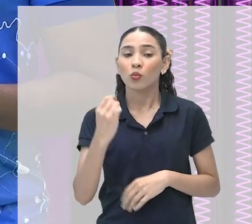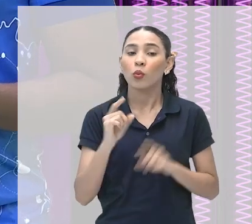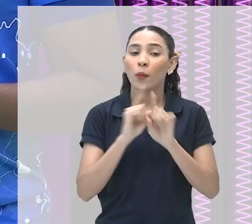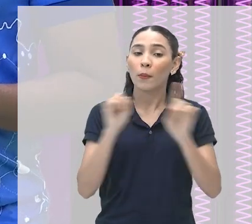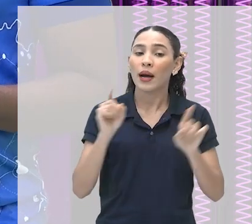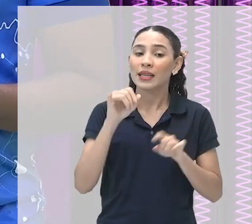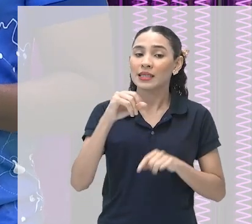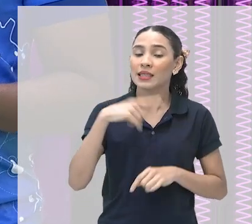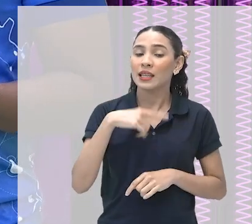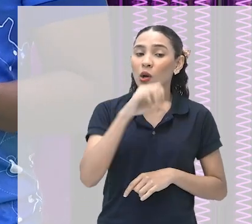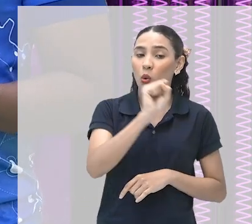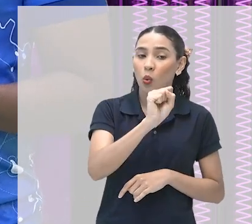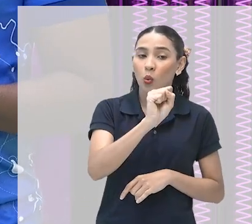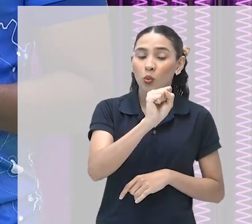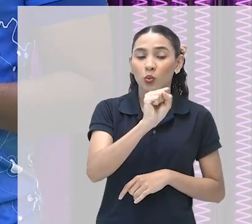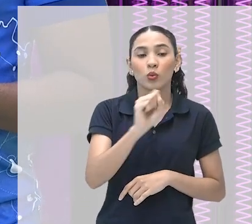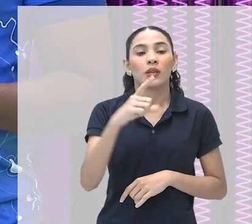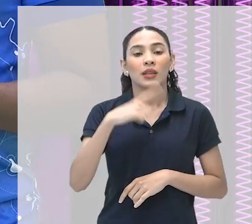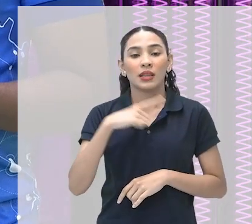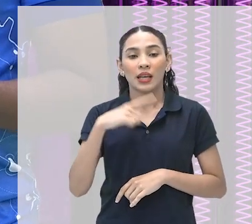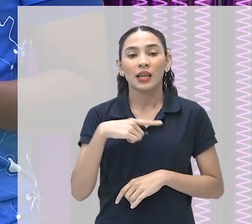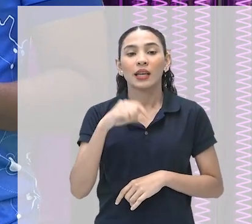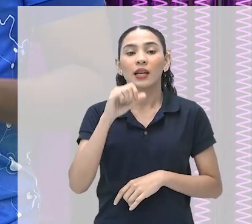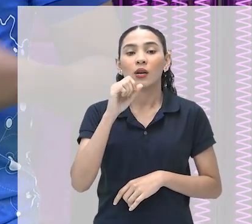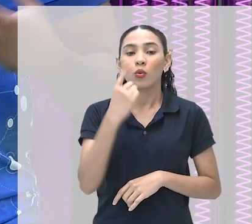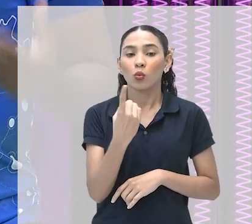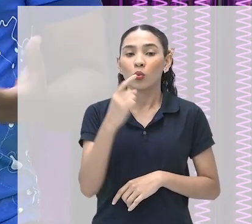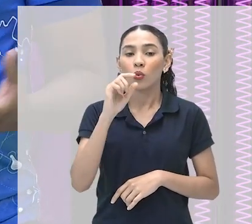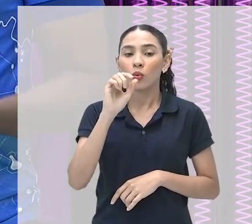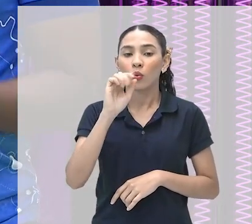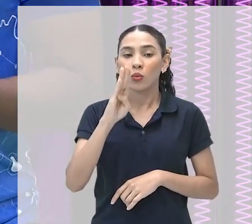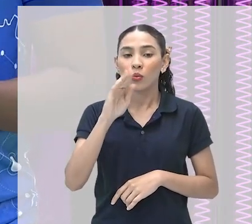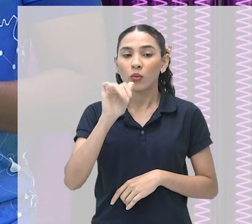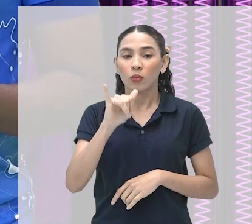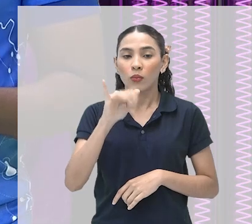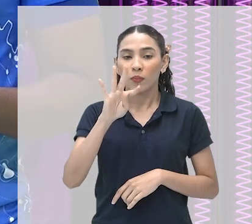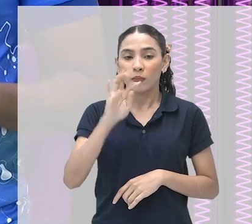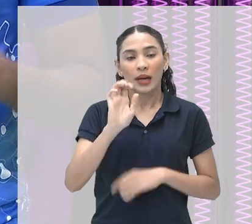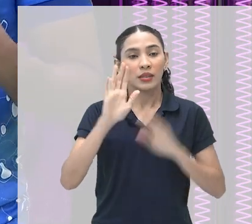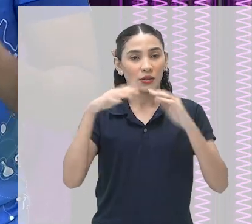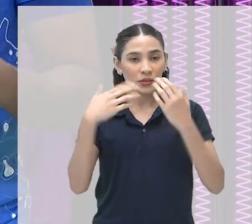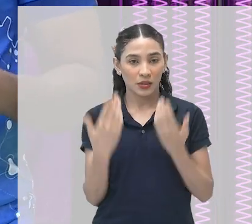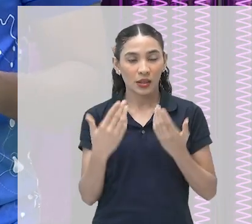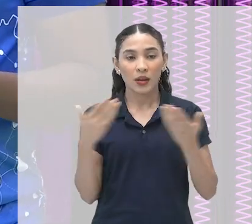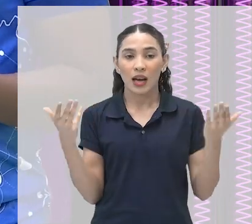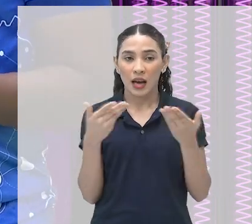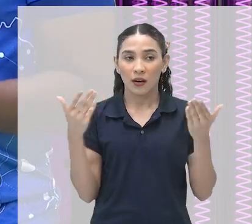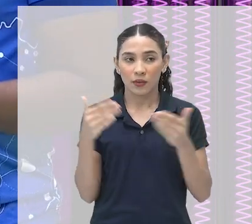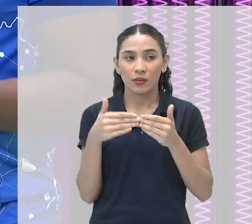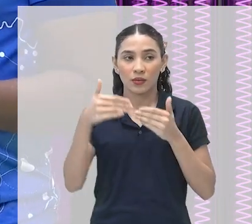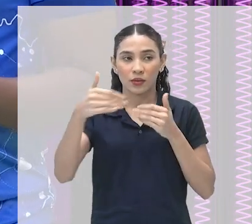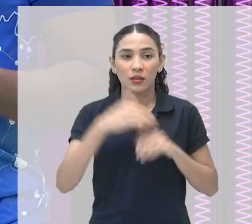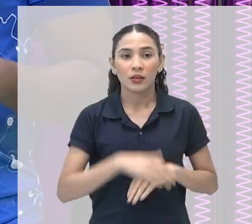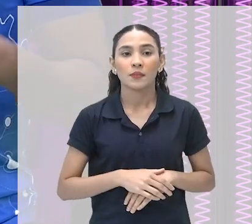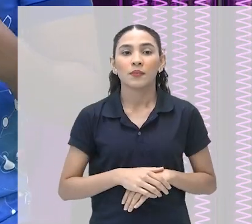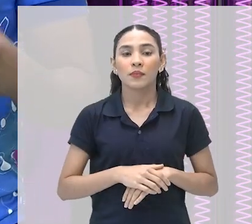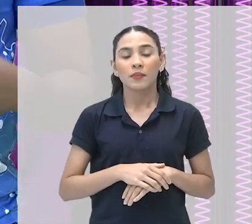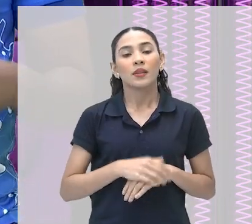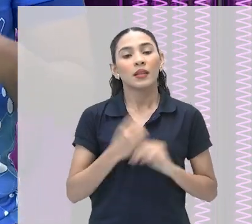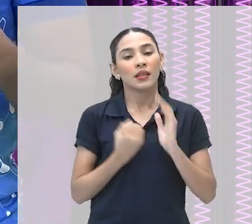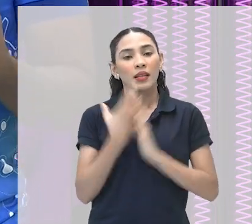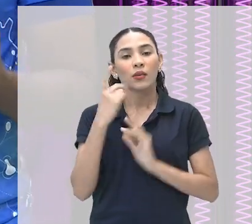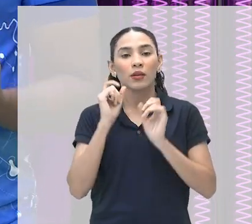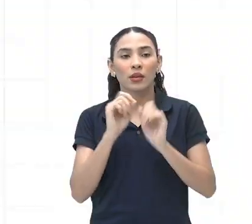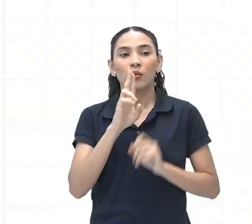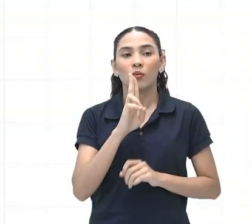tenho 8, eu tenho 1 byte, tudo bem? E aí, nós vamos agora, a partir desse byte,